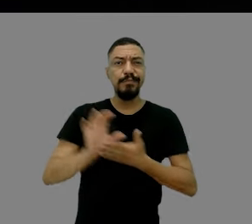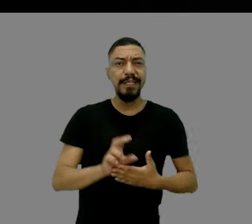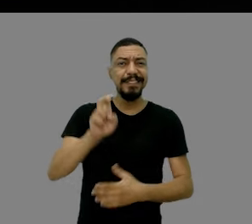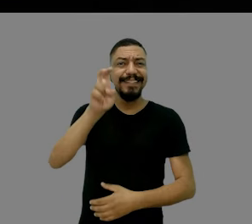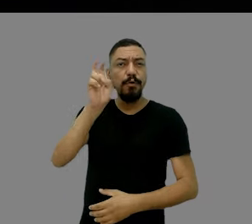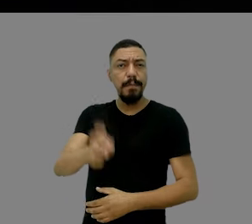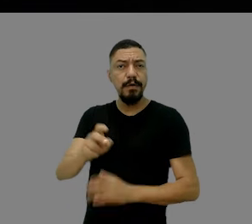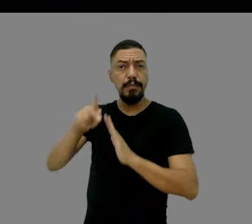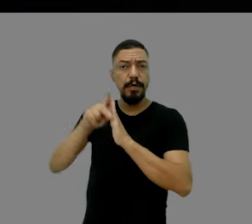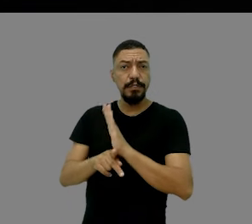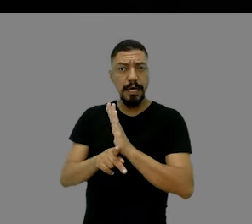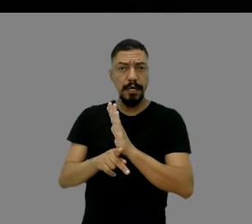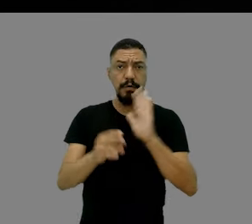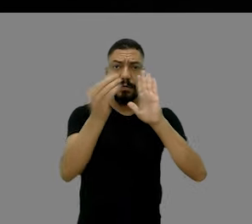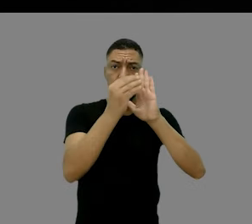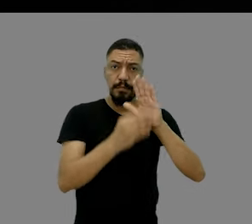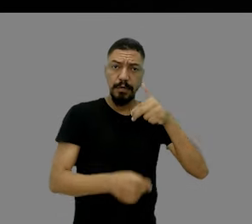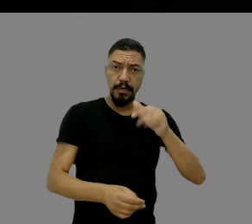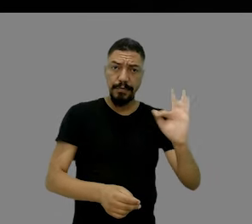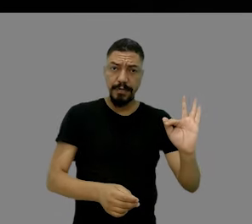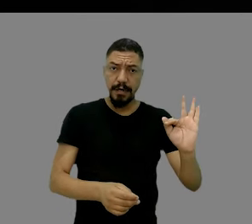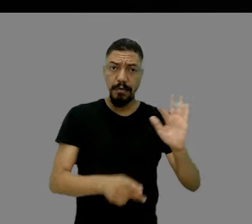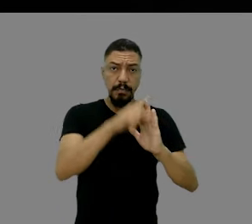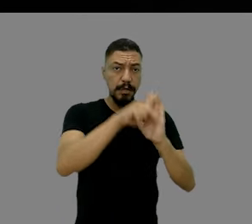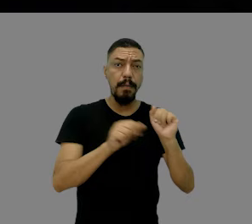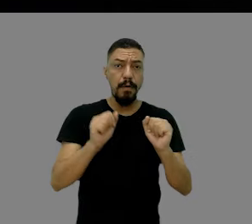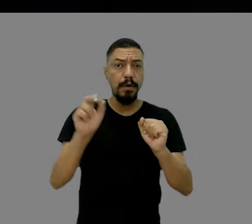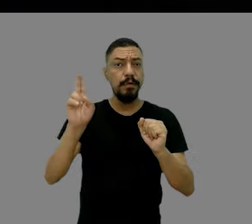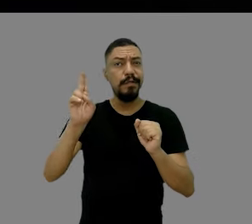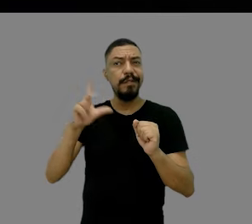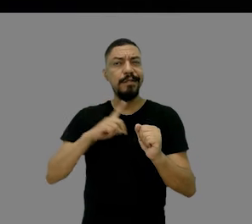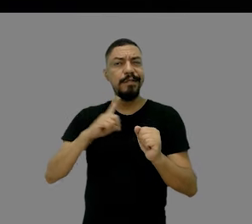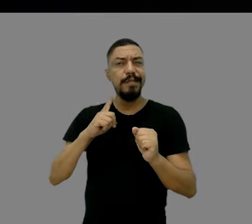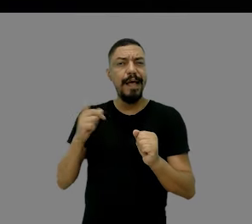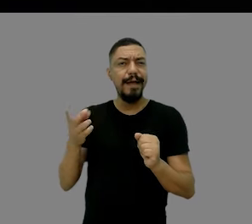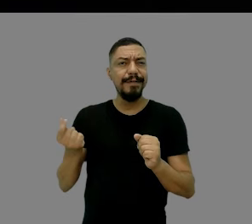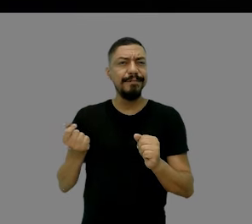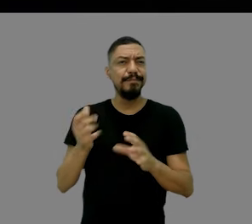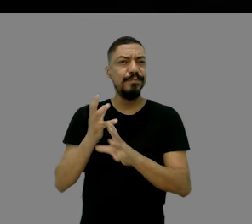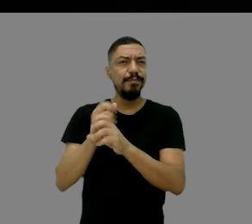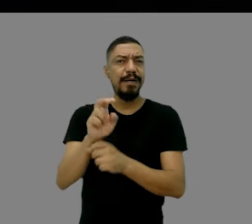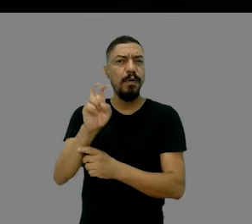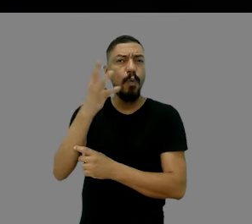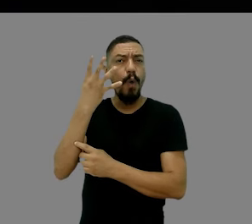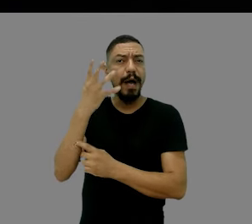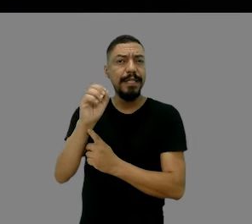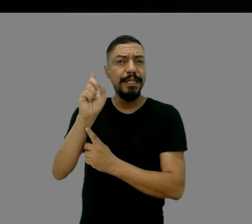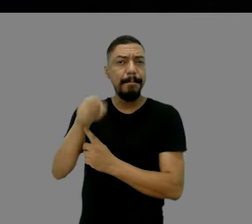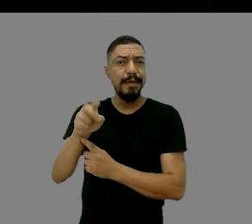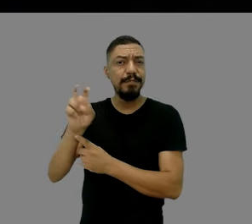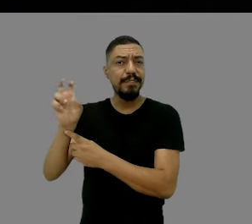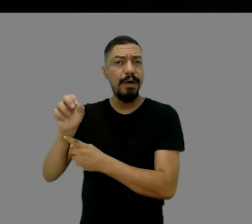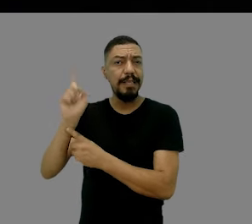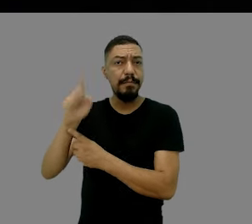pode ter vindo 40, 50 mil, isso não é faturamento. Então, na pessoa jurídica, é a mesma